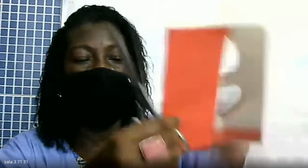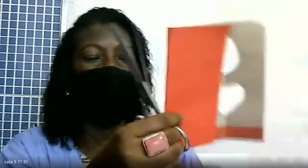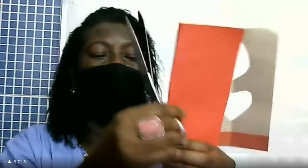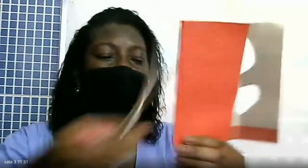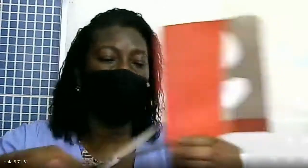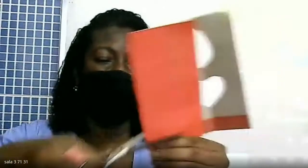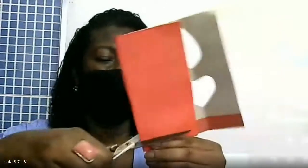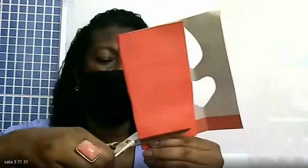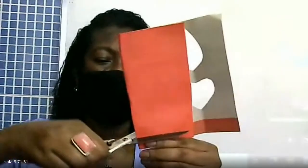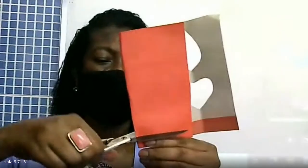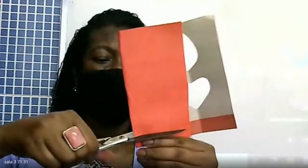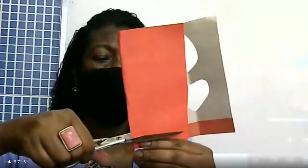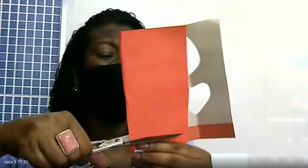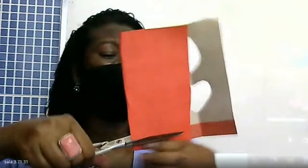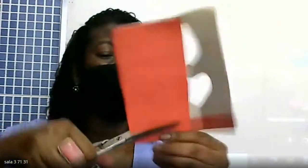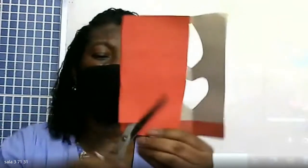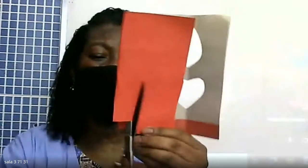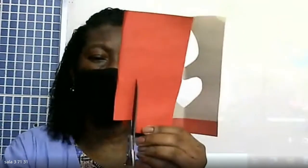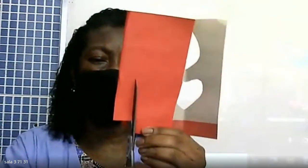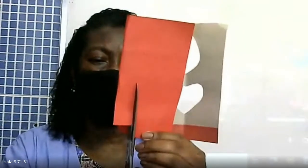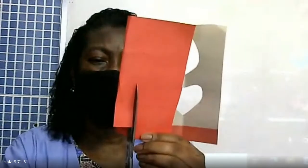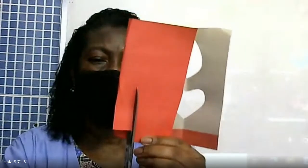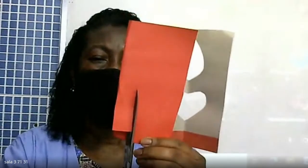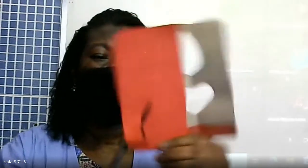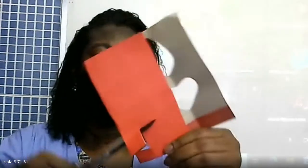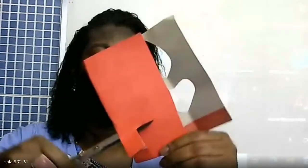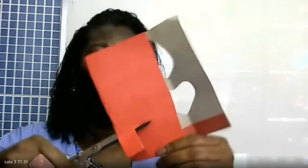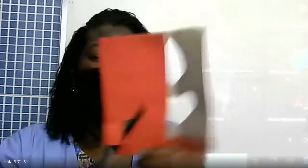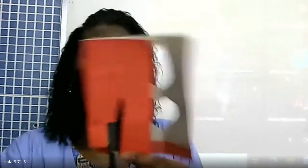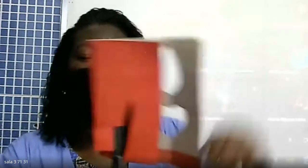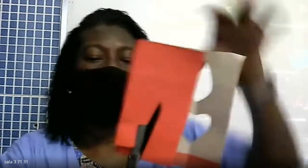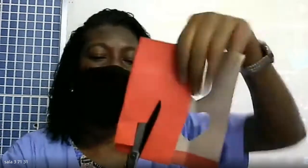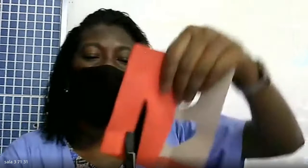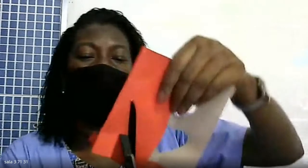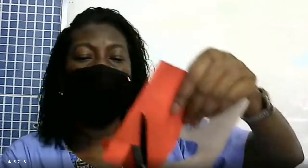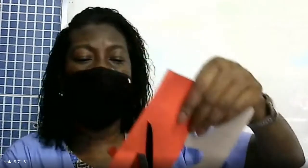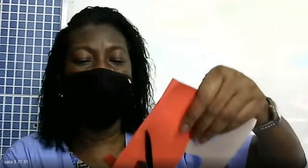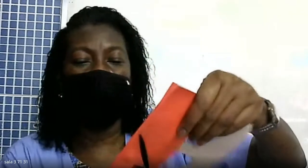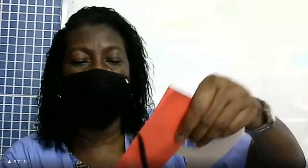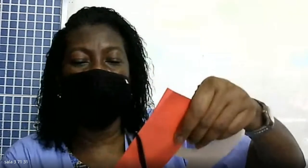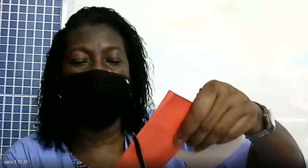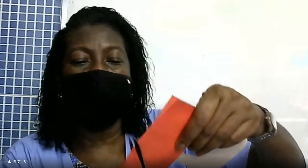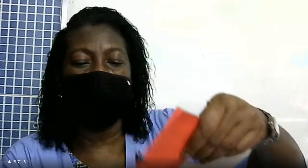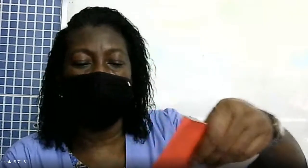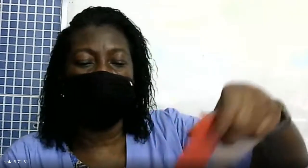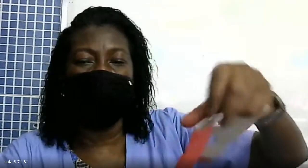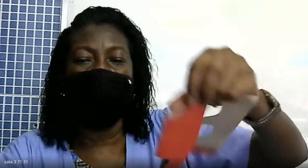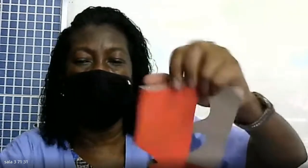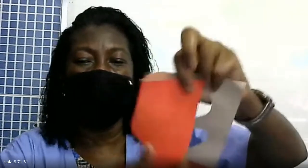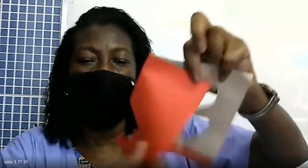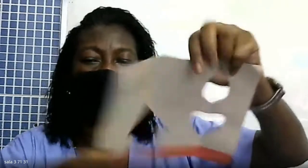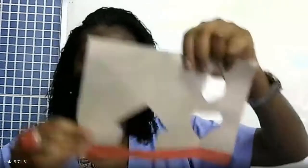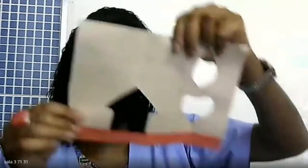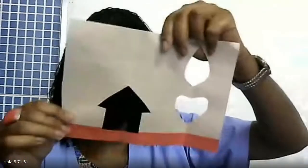casinha, uma árvore, o que eu quiser. Beleza. Ó, como eu já estou acostumada, então eu já